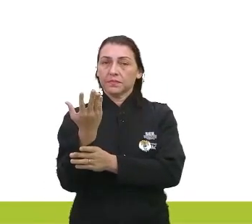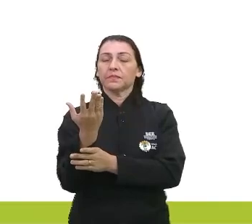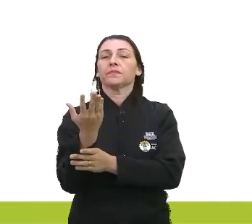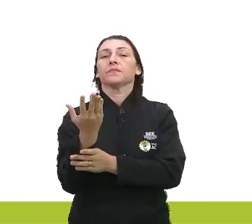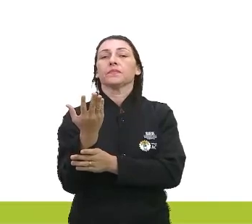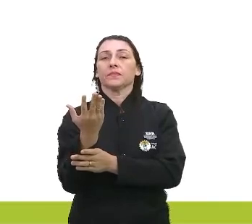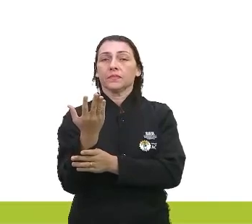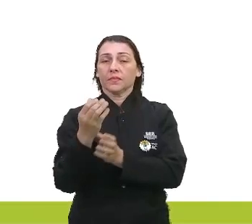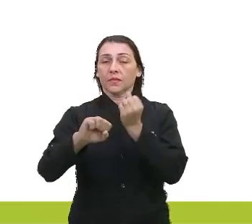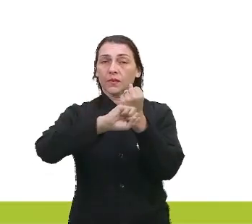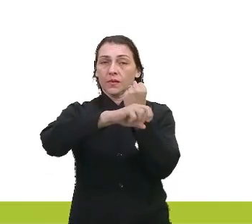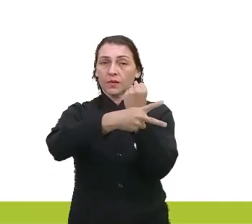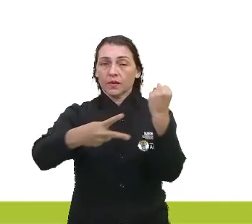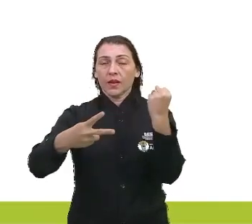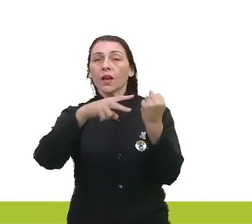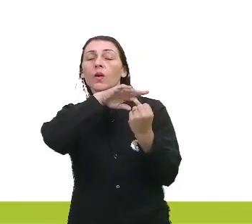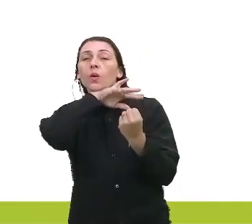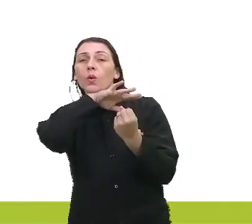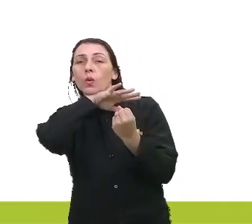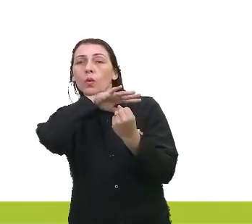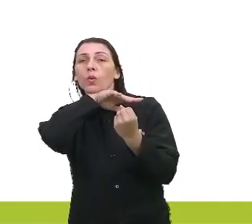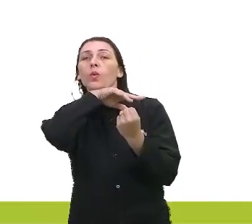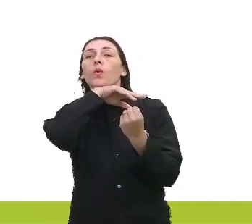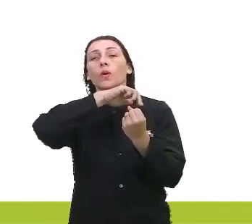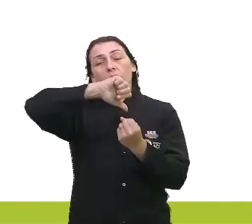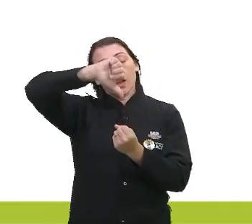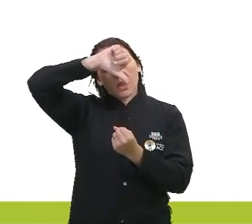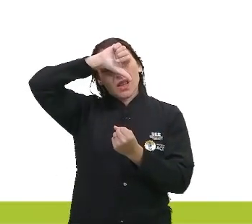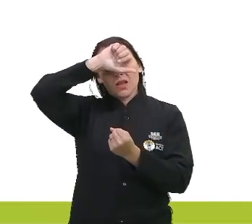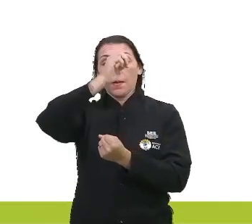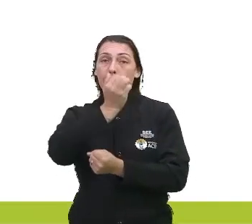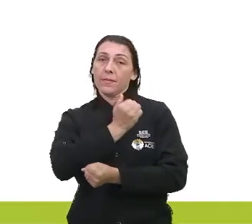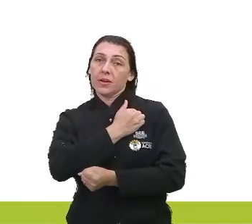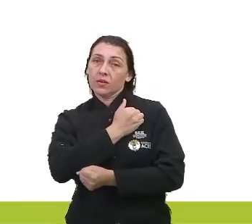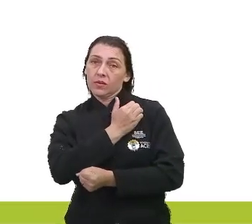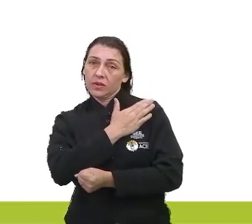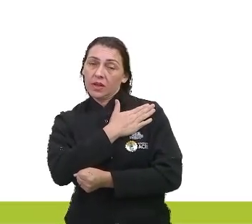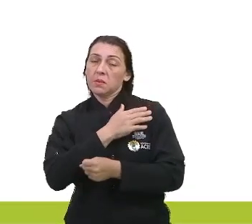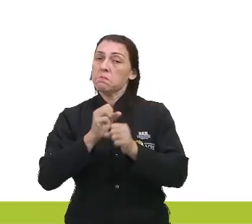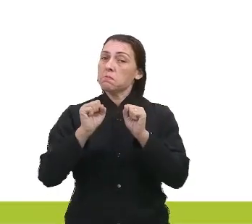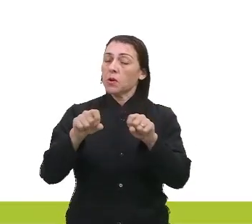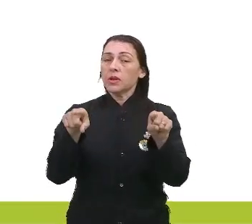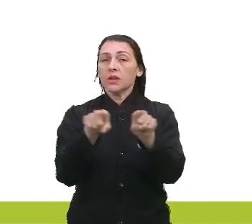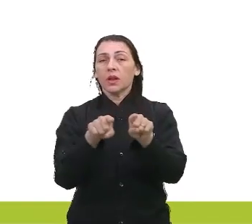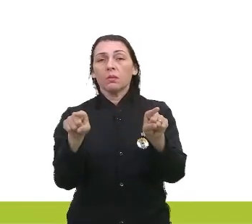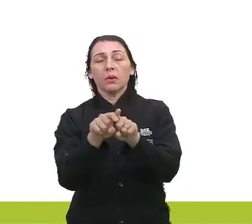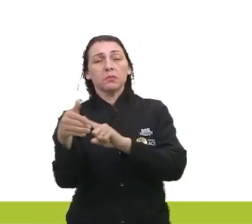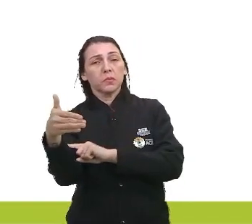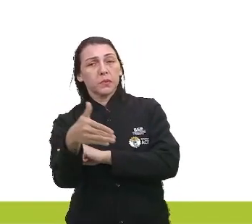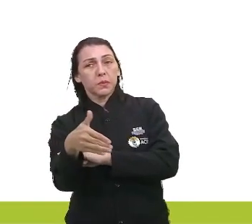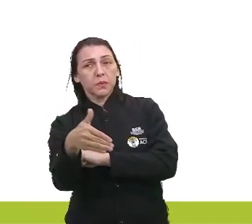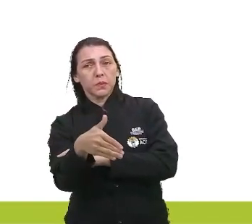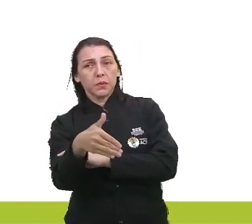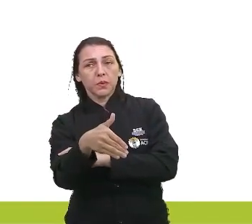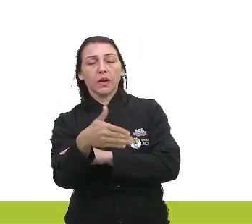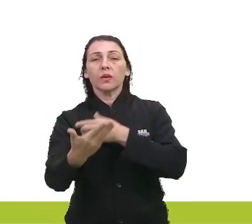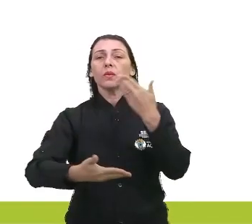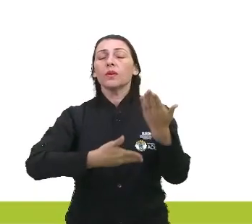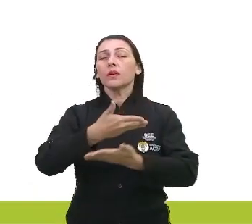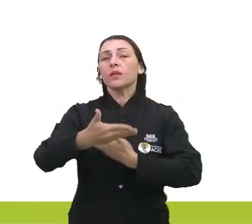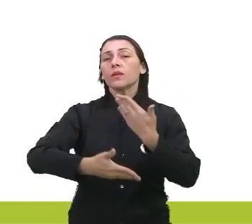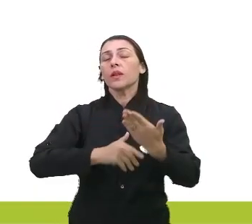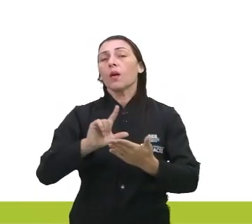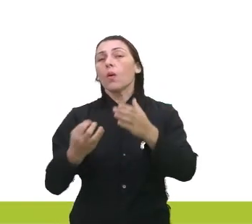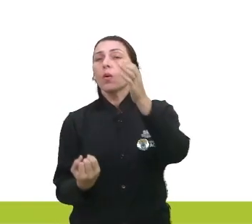consequências negativas. Temos aqui raízes dos estereótipos e preconceito, que eles podem ser frequentemente correlacionados a